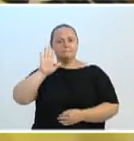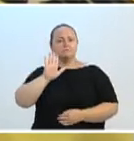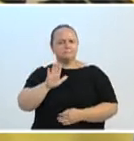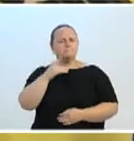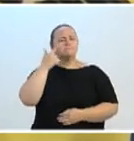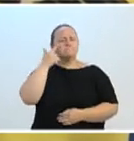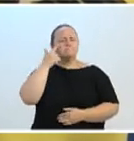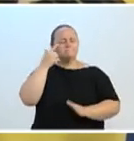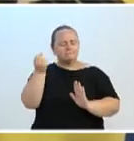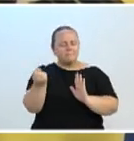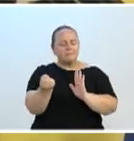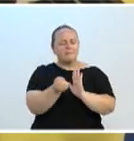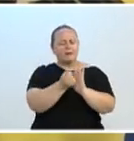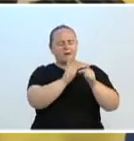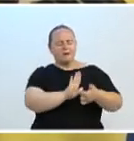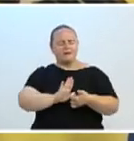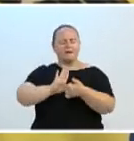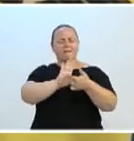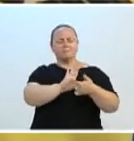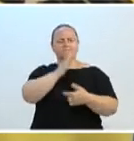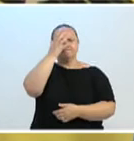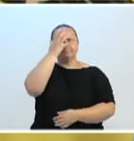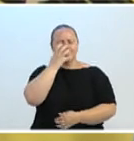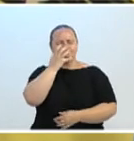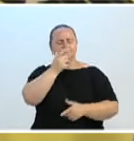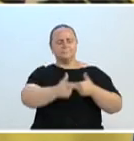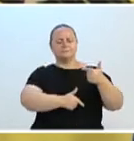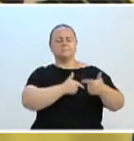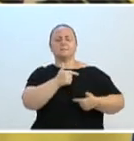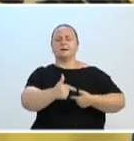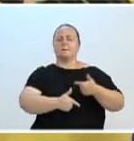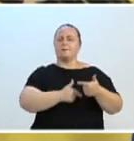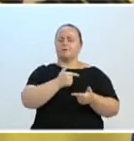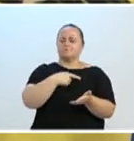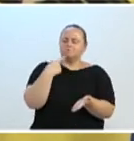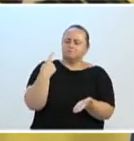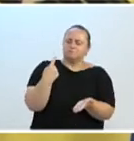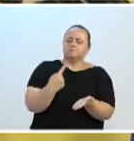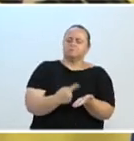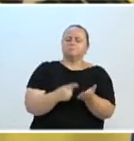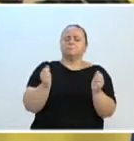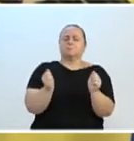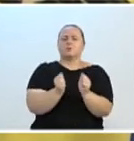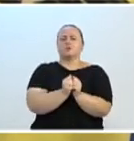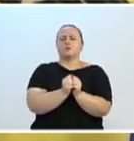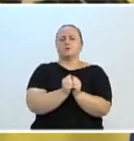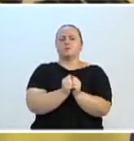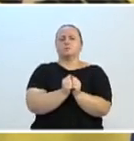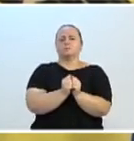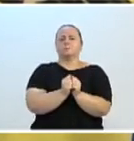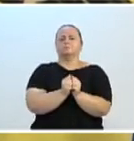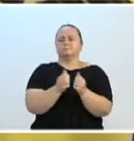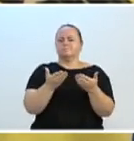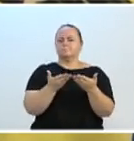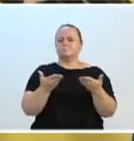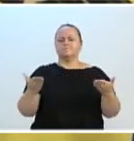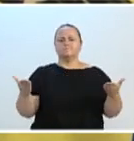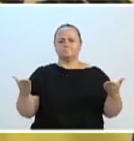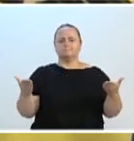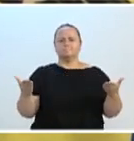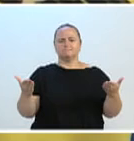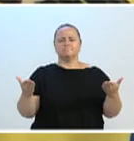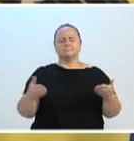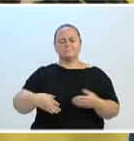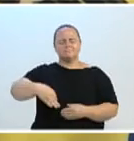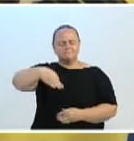seriedade e trabalho. Um compromisso que assumo com a certeza de muita